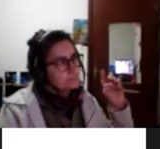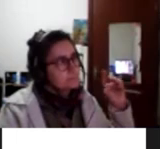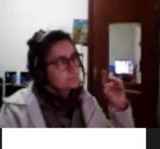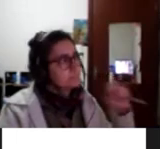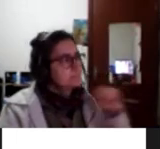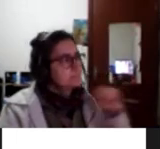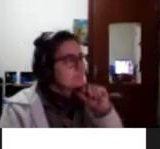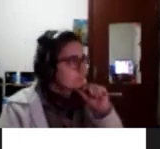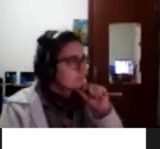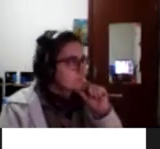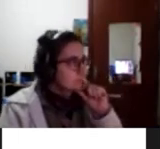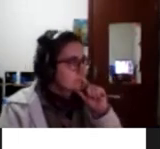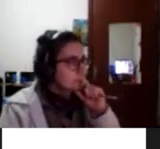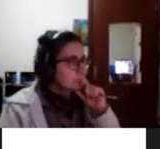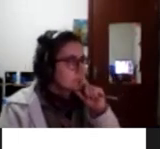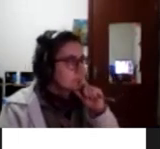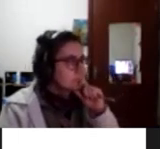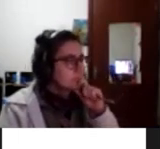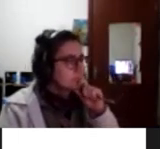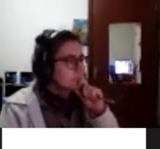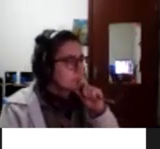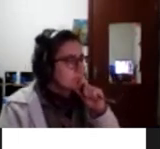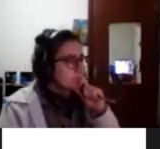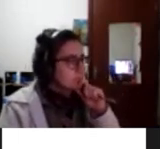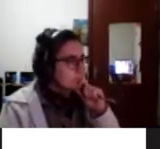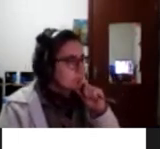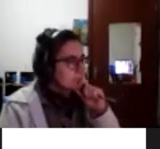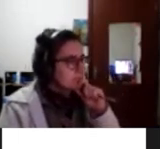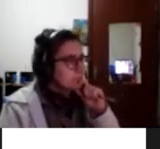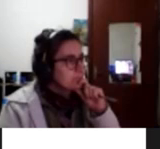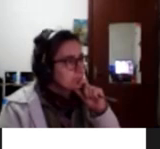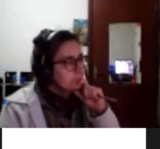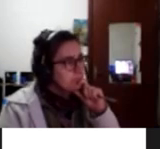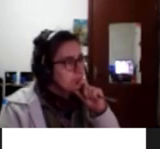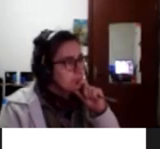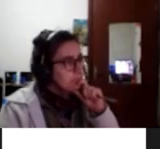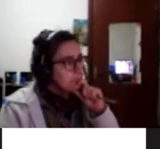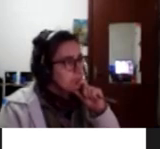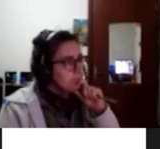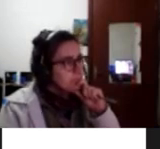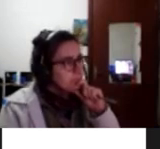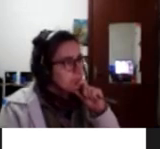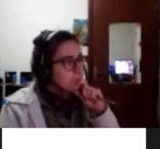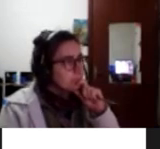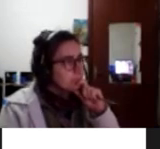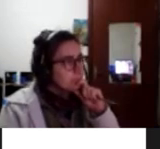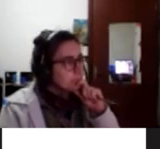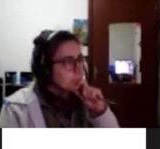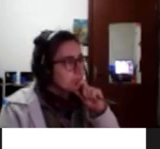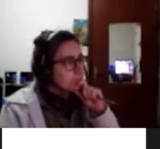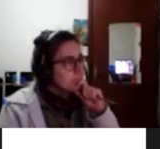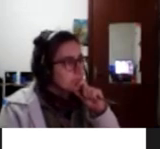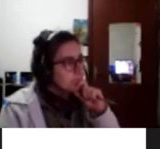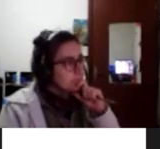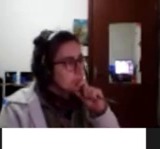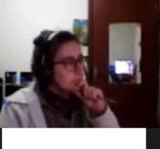chegavam agitados para mim, eu já ia fazendo massagem nos pezinhos e logo eles se acalmavam. Então já via. E